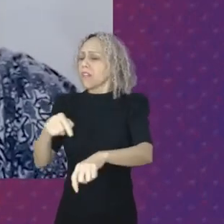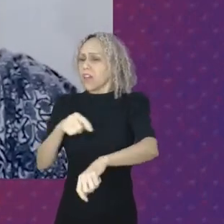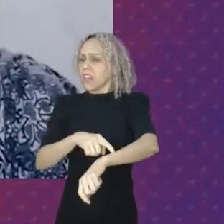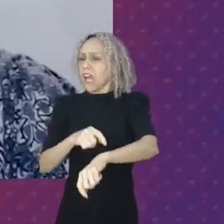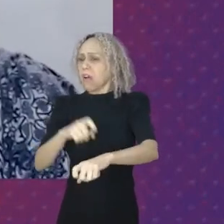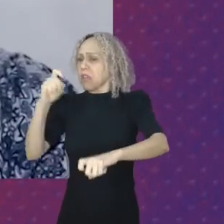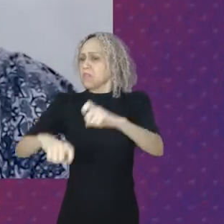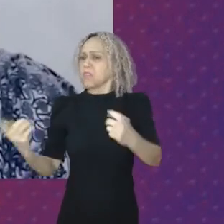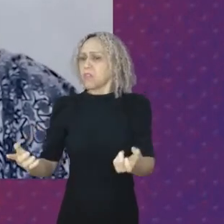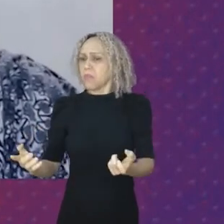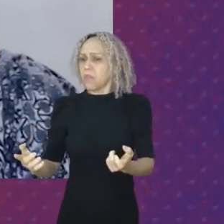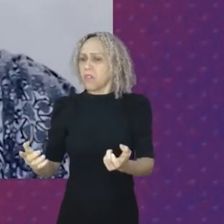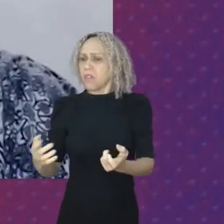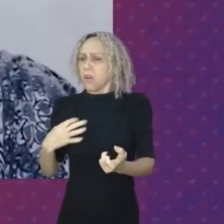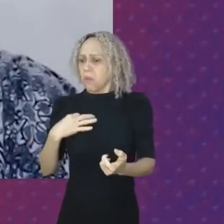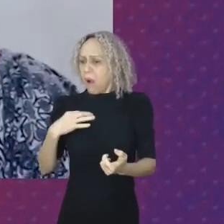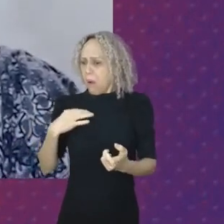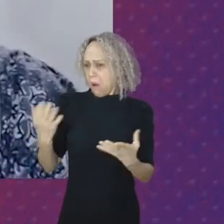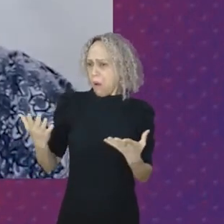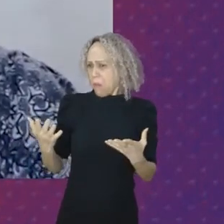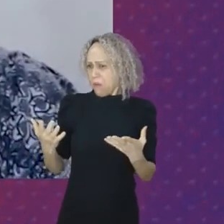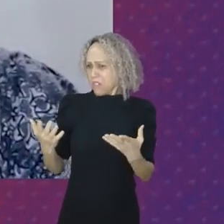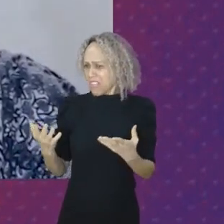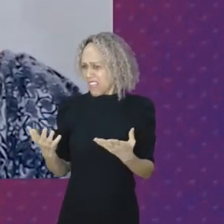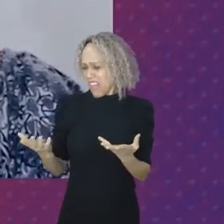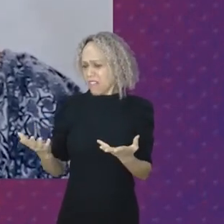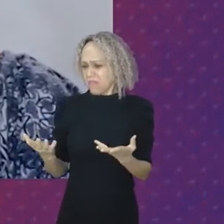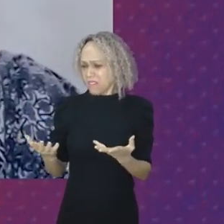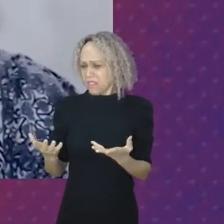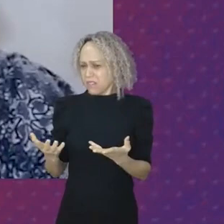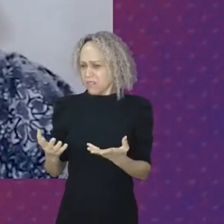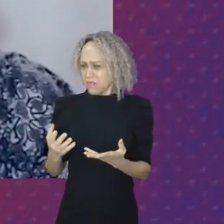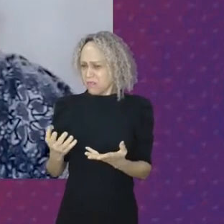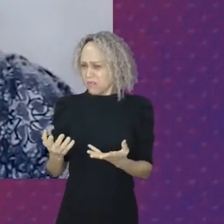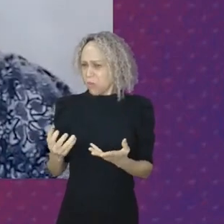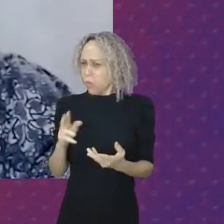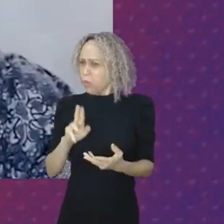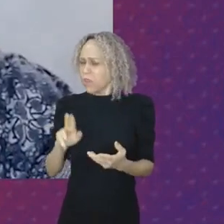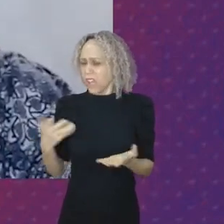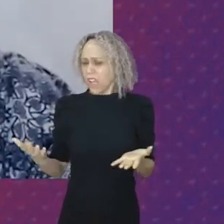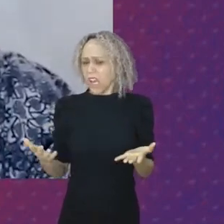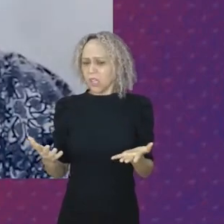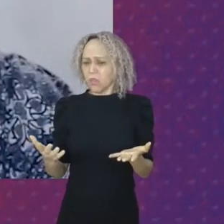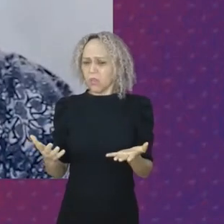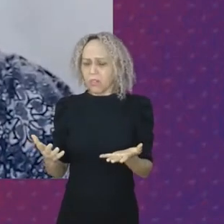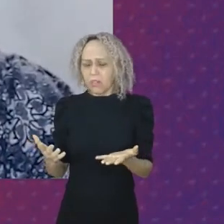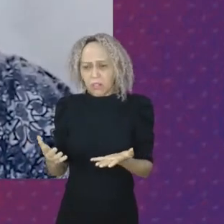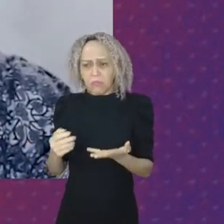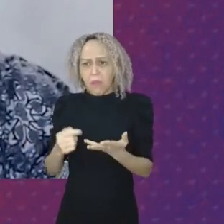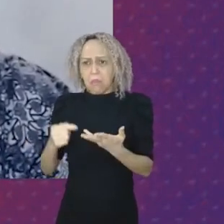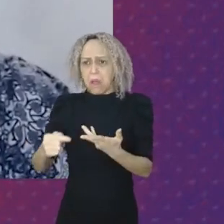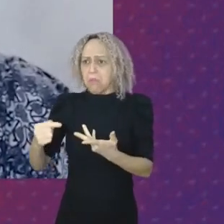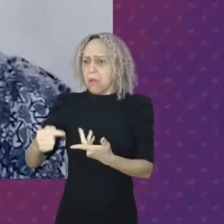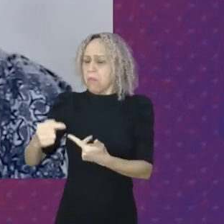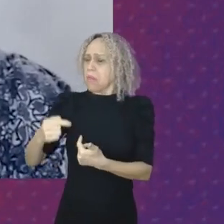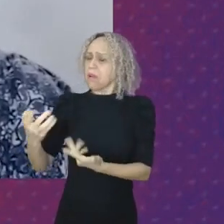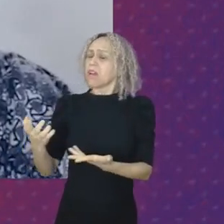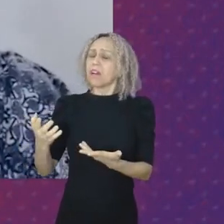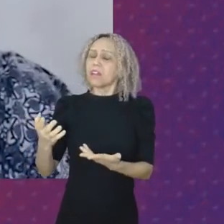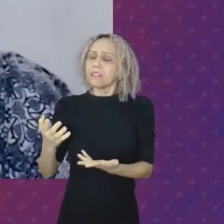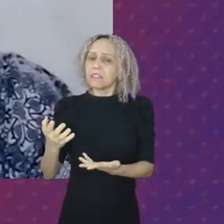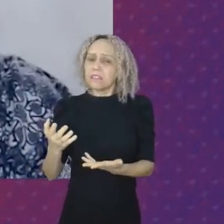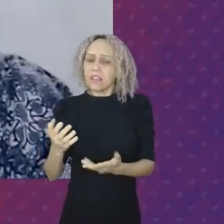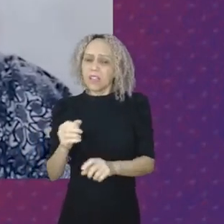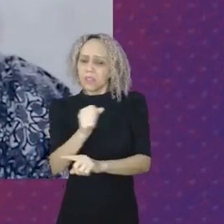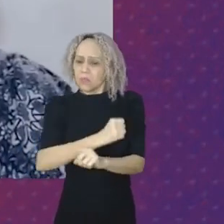qual é o lugar do agressor e o lugar da vítima. E essa é uma das lutas que a gente precisa fazer